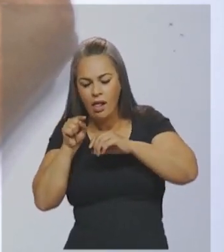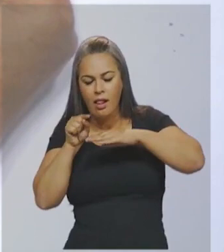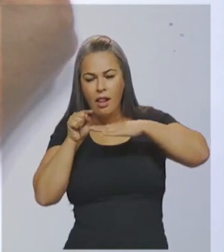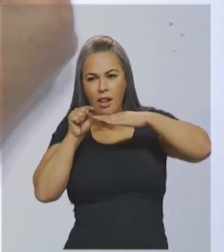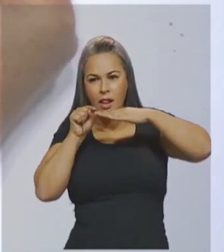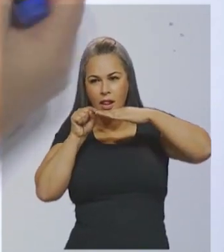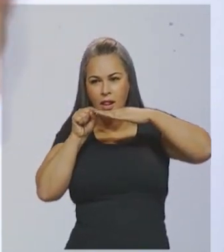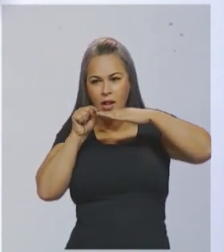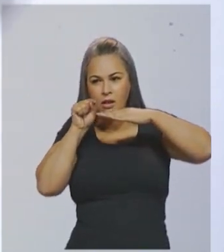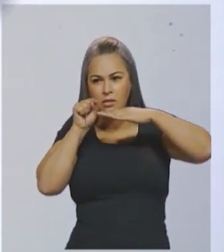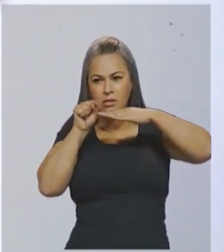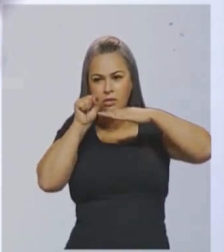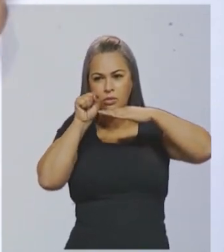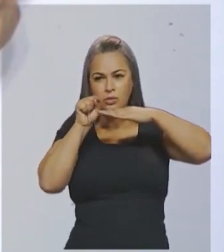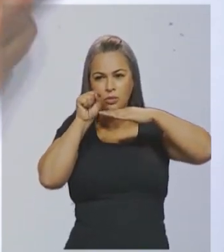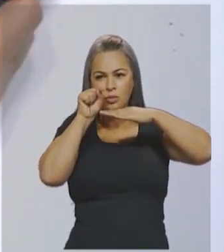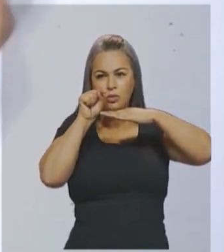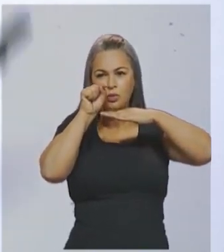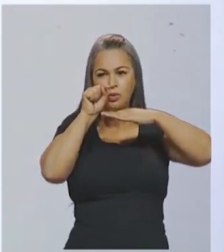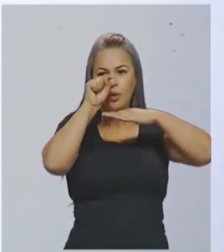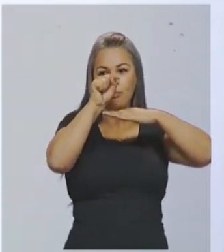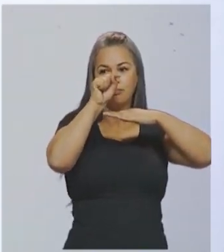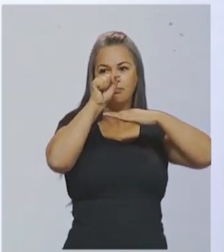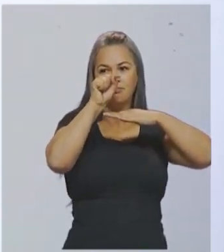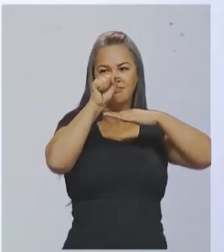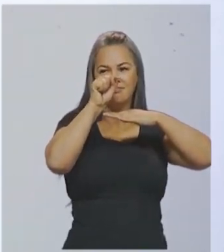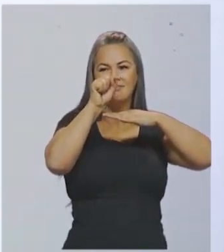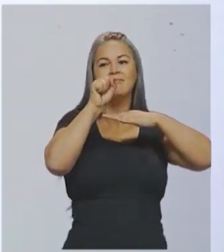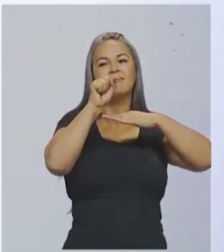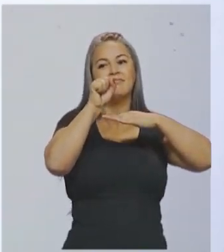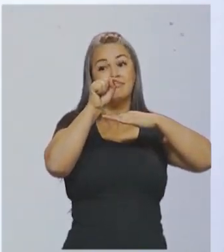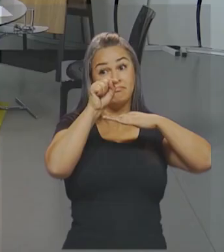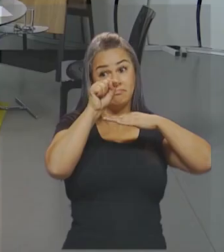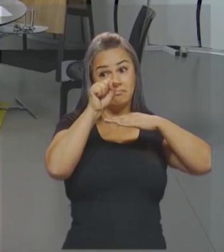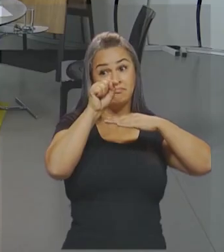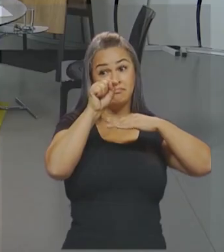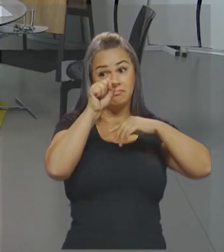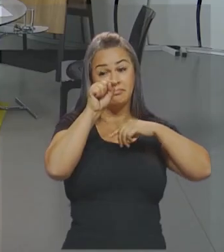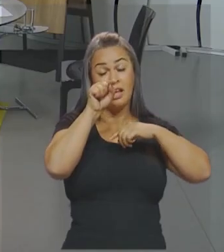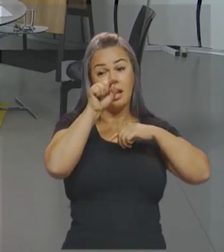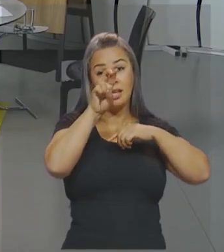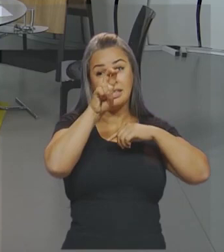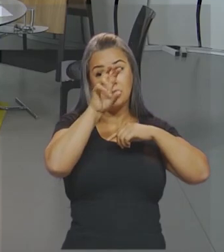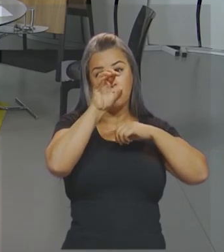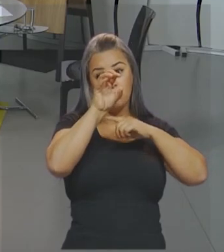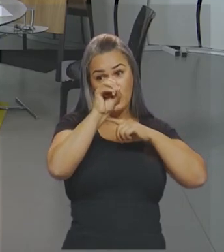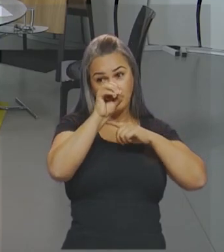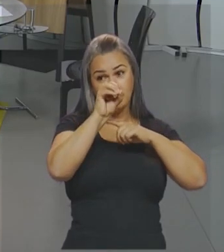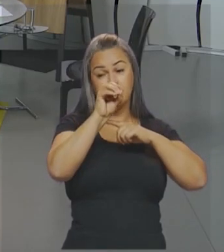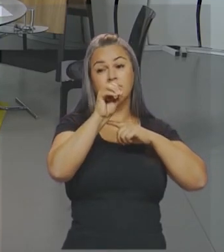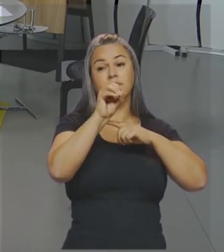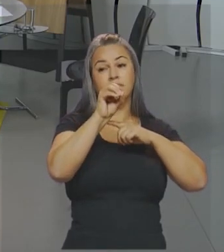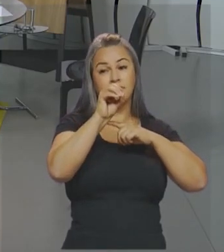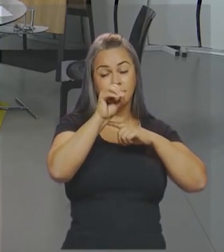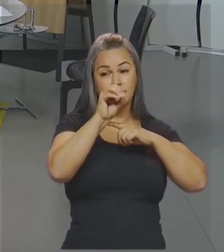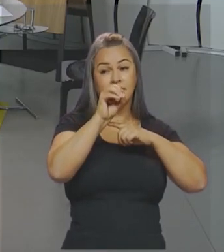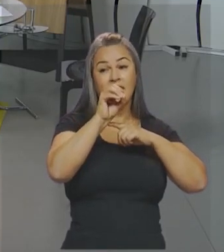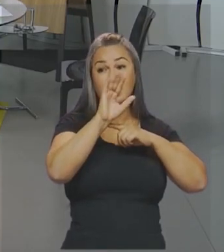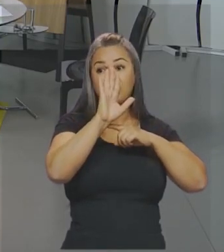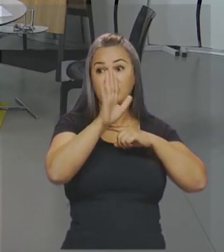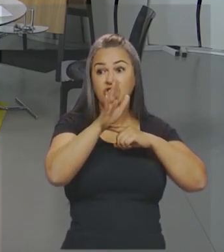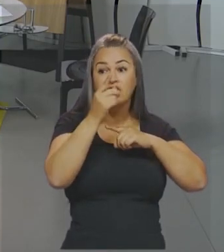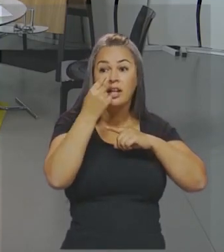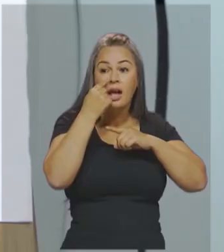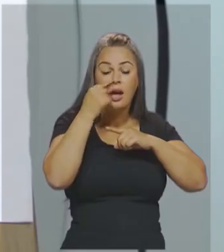50 e marco o 50. Marquei os 50, eu tenho os 3 pontos e já fiz